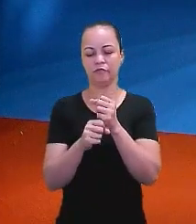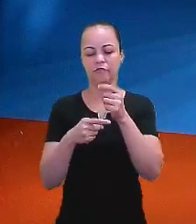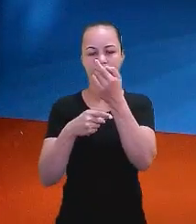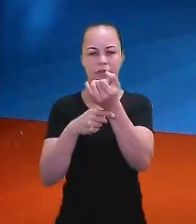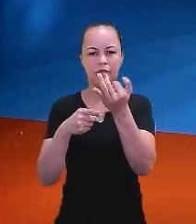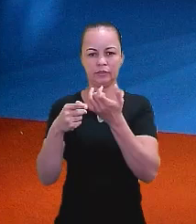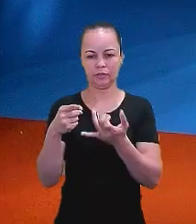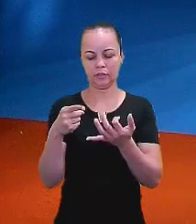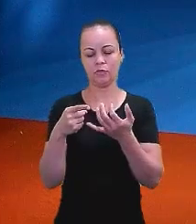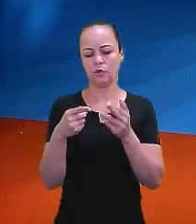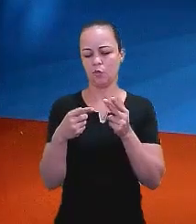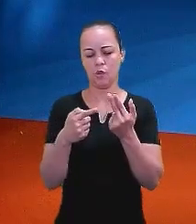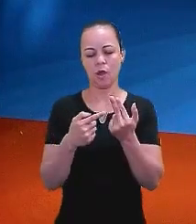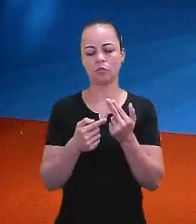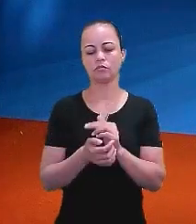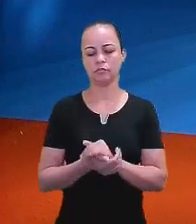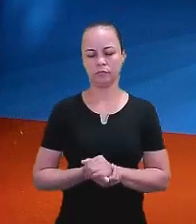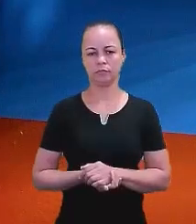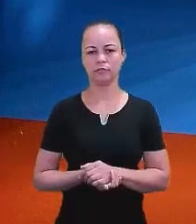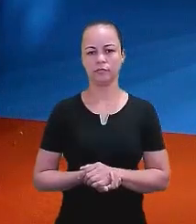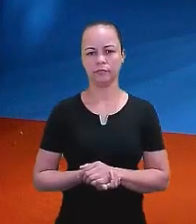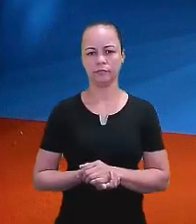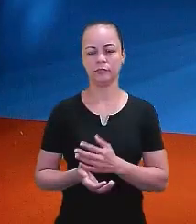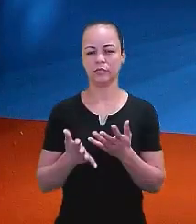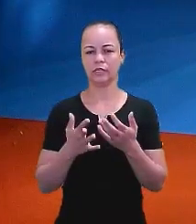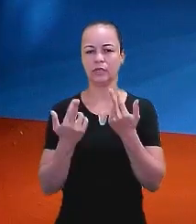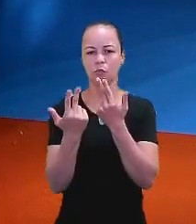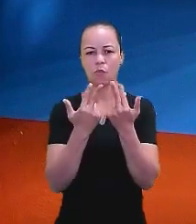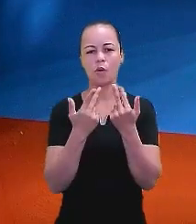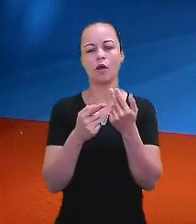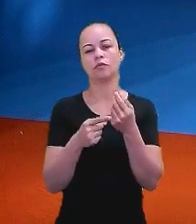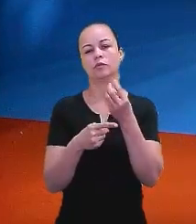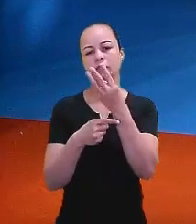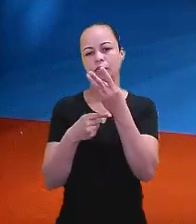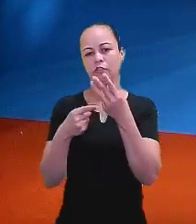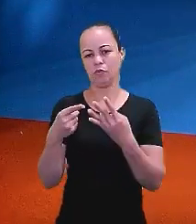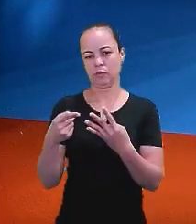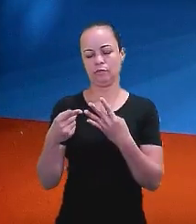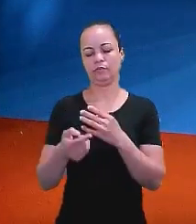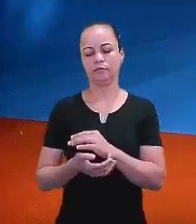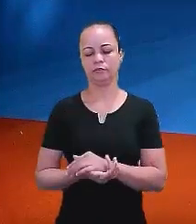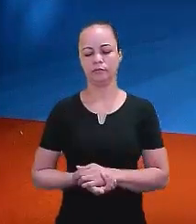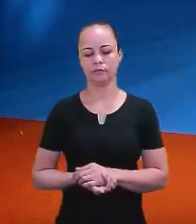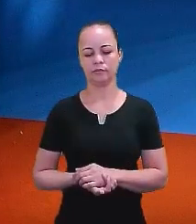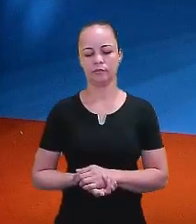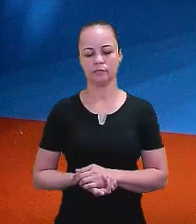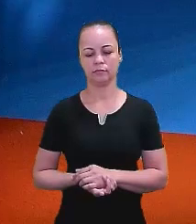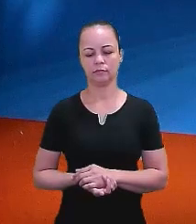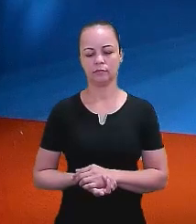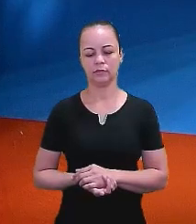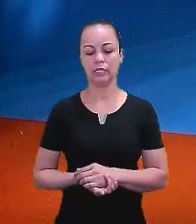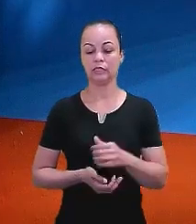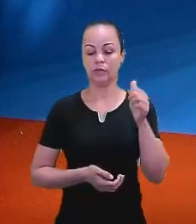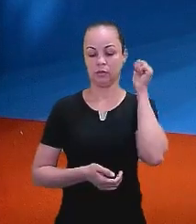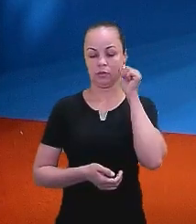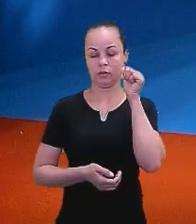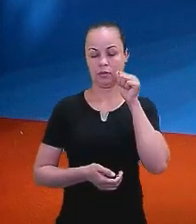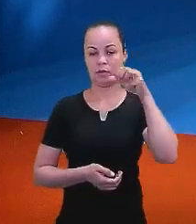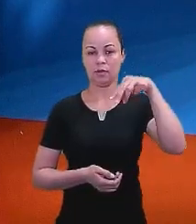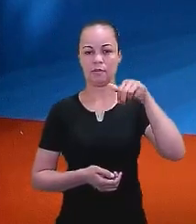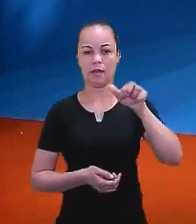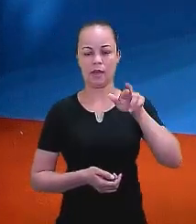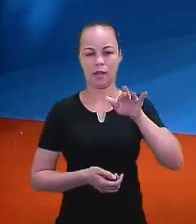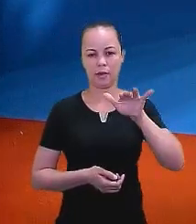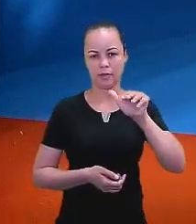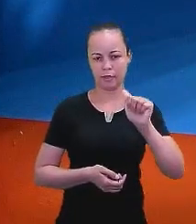quando eu dividir esses dois, vejam que ele transforma na mesma fração. Então, aqui, ó, Maria